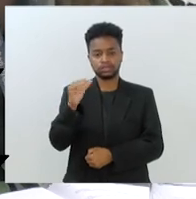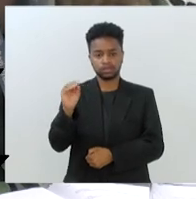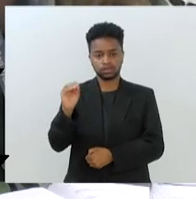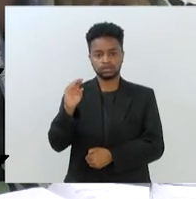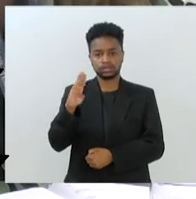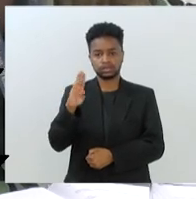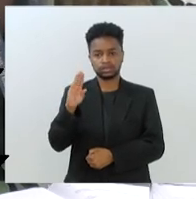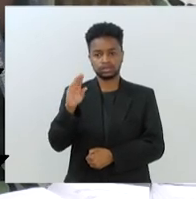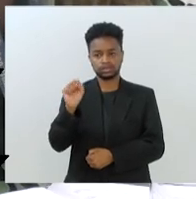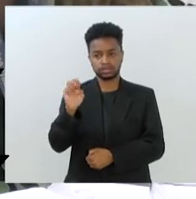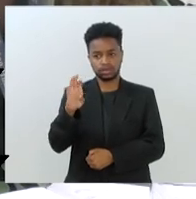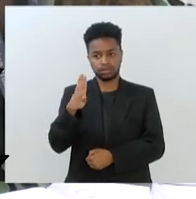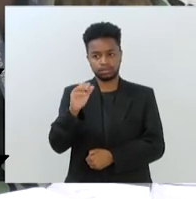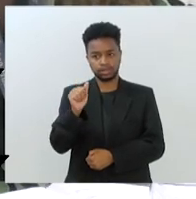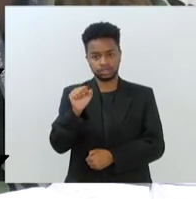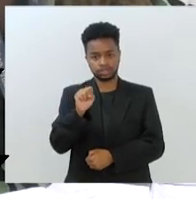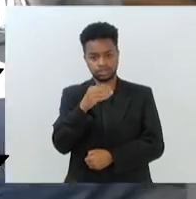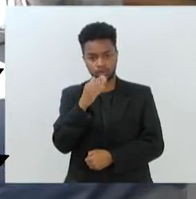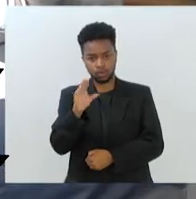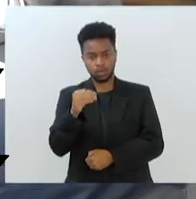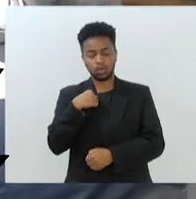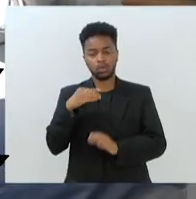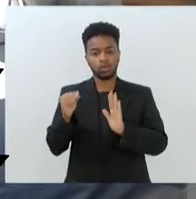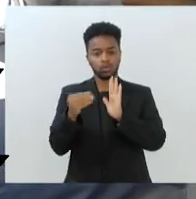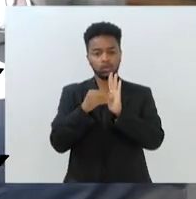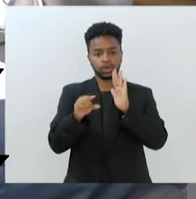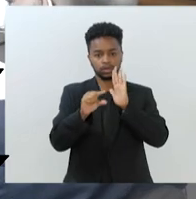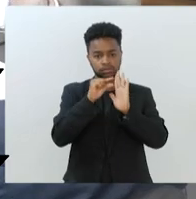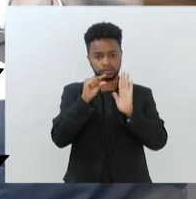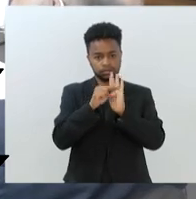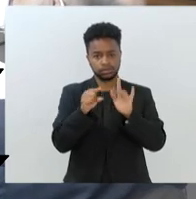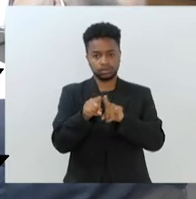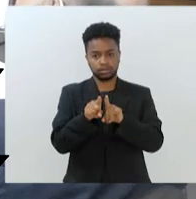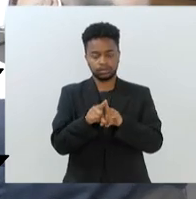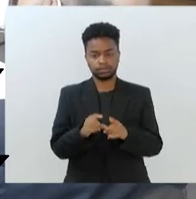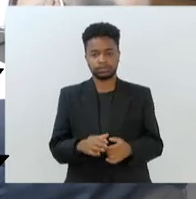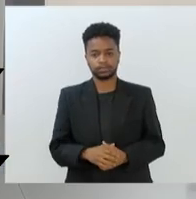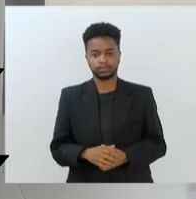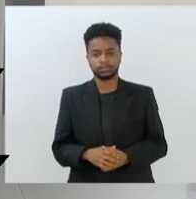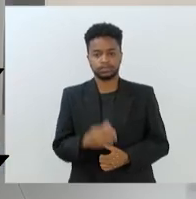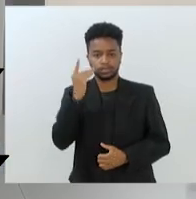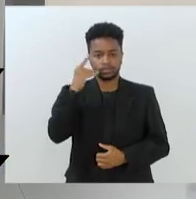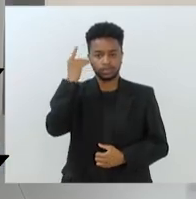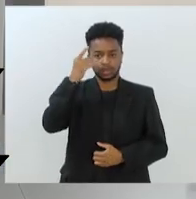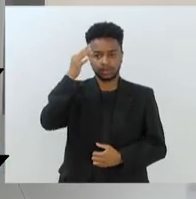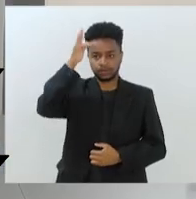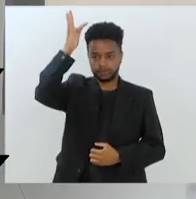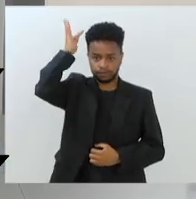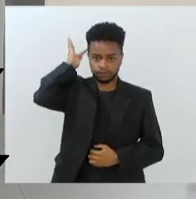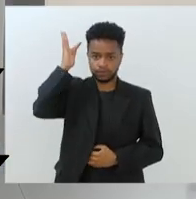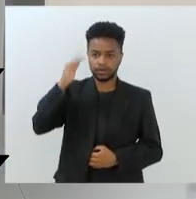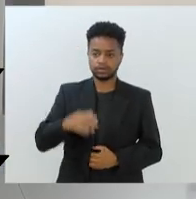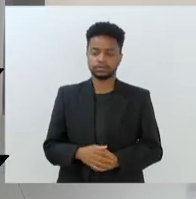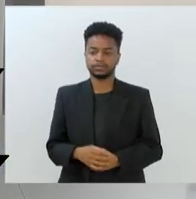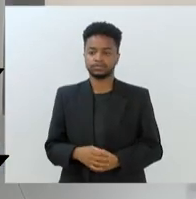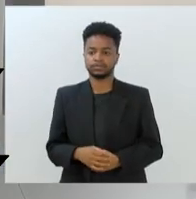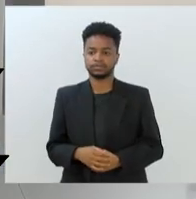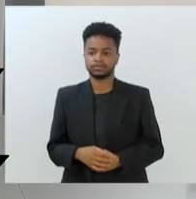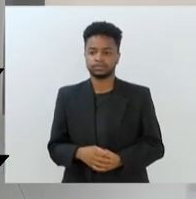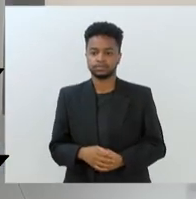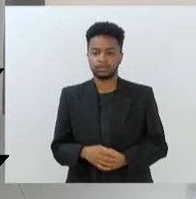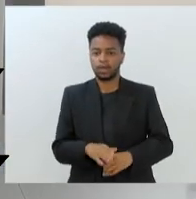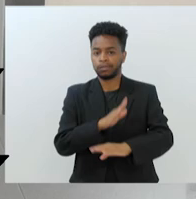para incluir também na emenda. Na emenda tá. Deputado Fred Pacheco dando troco no deputado Elton